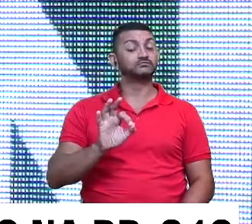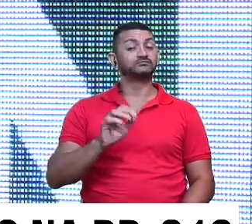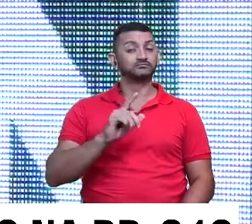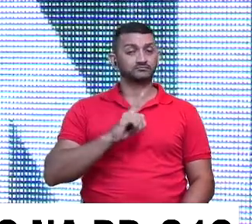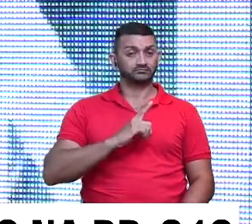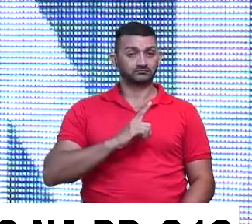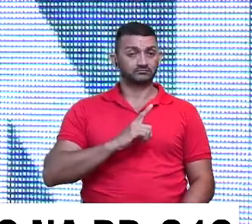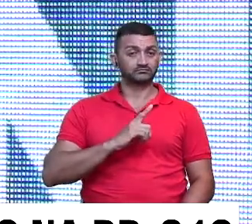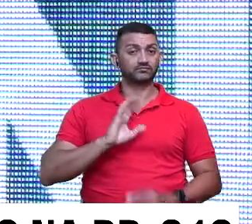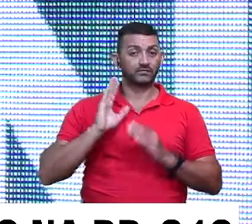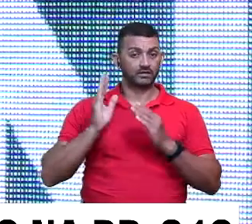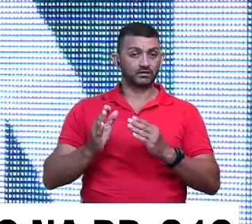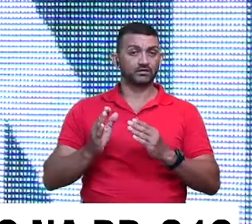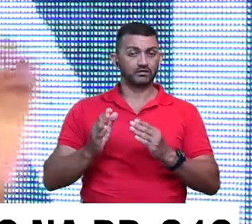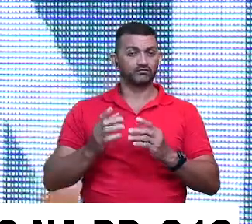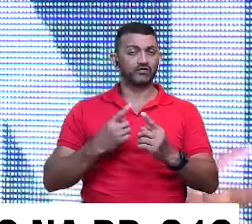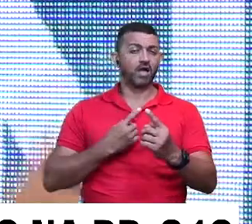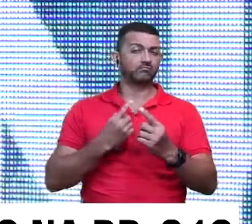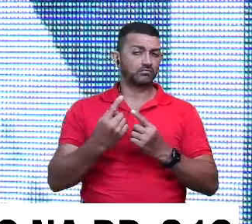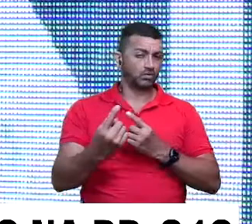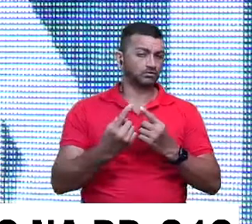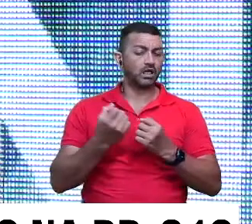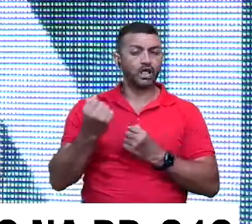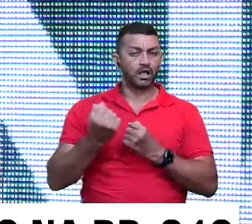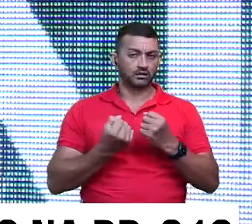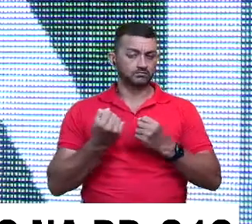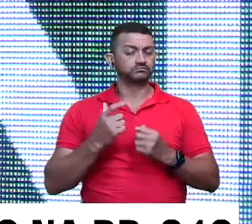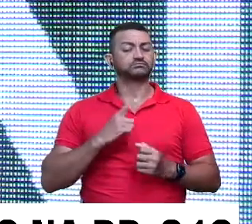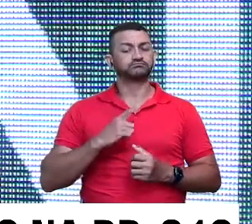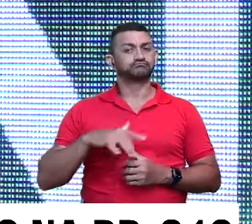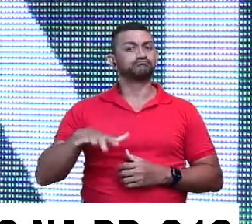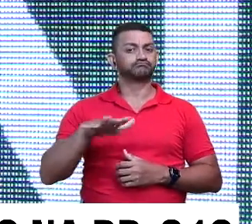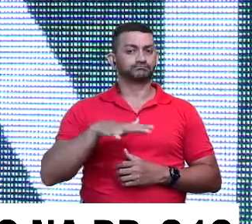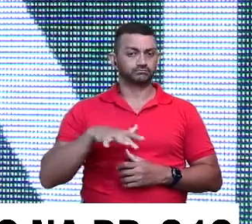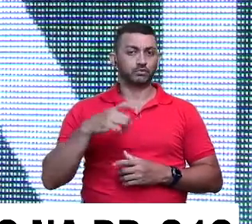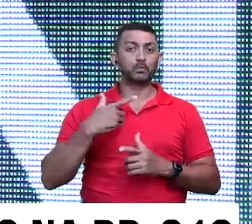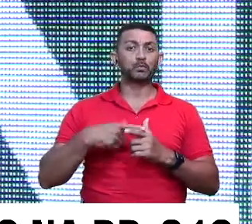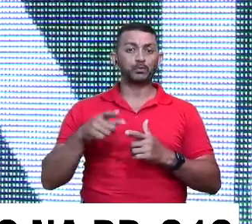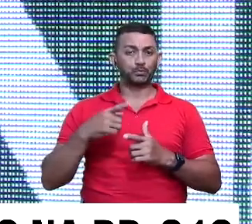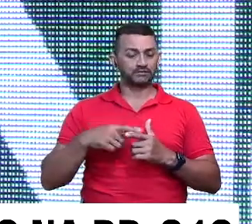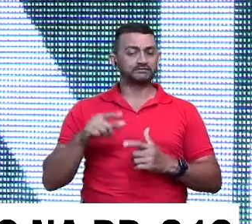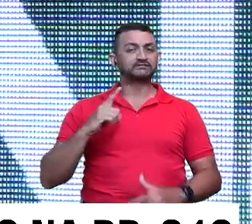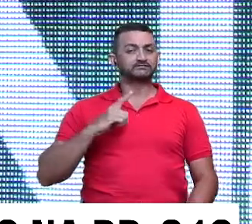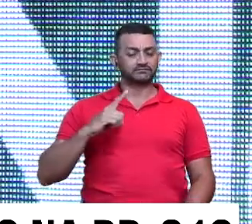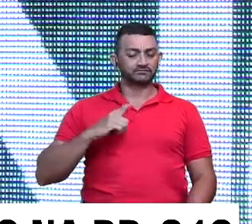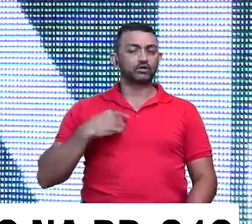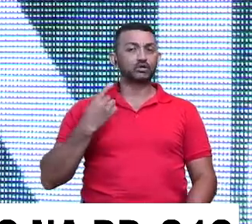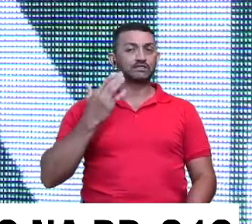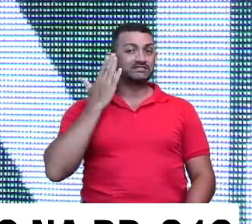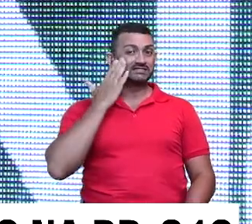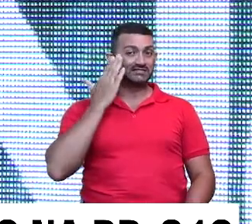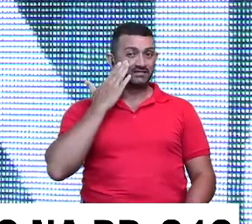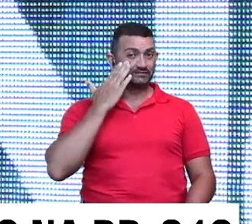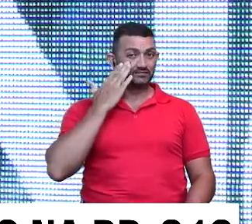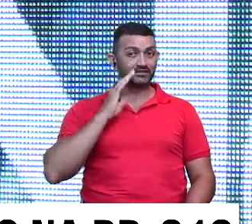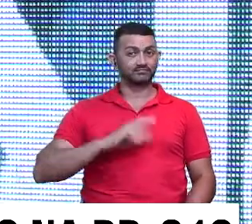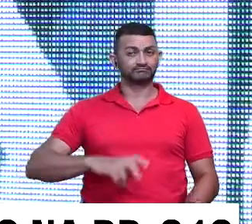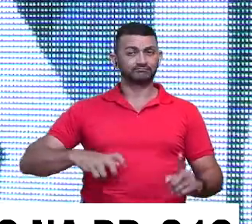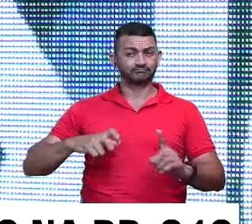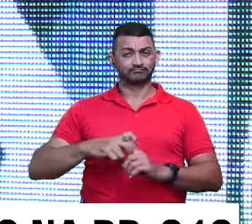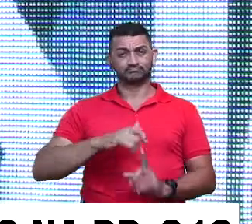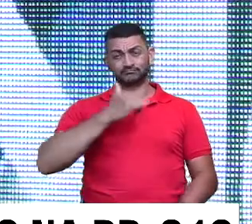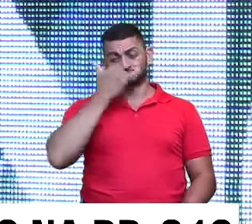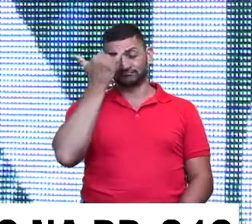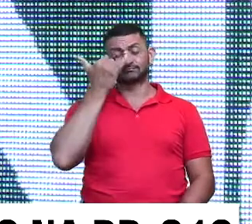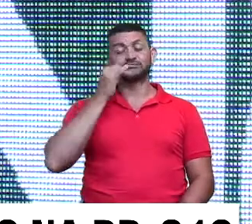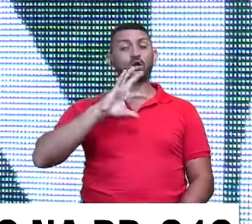trecho em específico é uma via de vai e volta, então a situação lá fica um verdadeiro caos. A gente sabe que